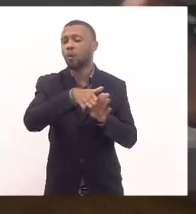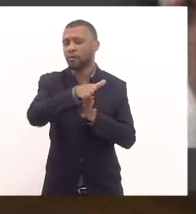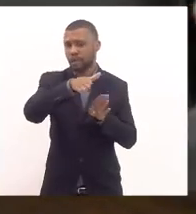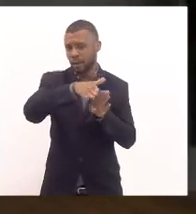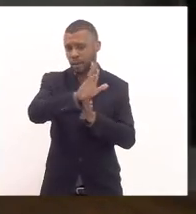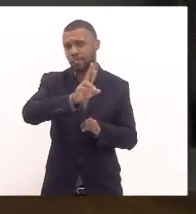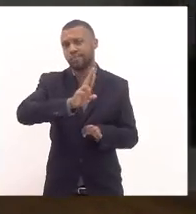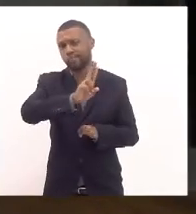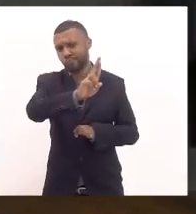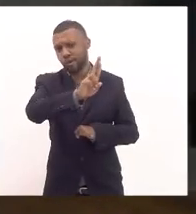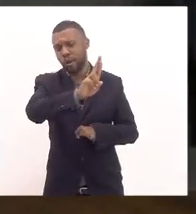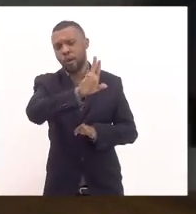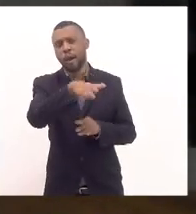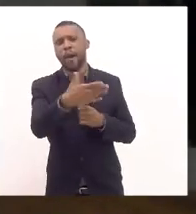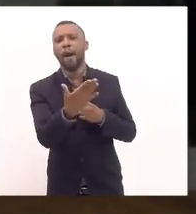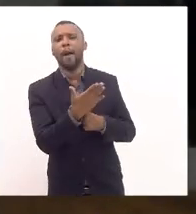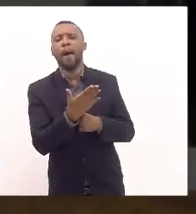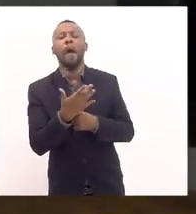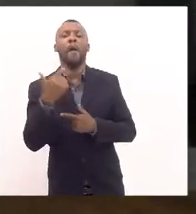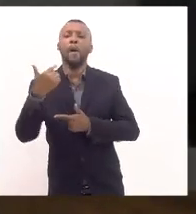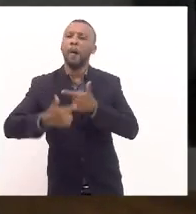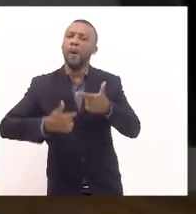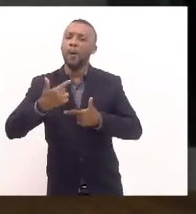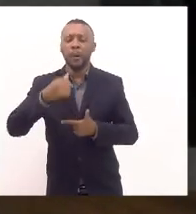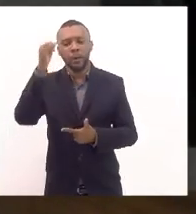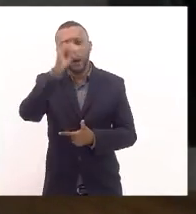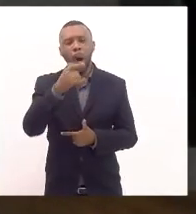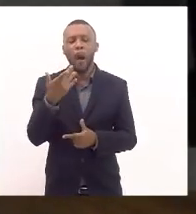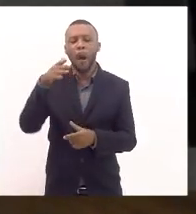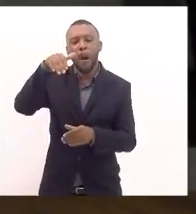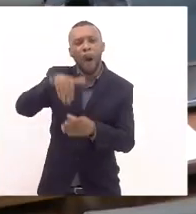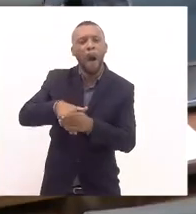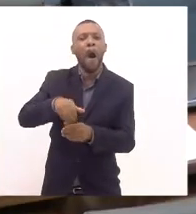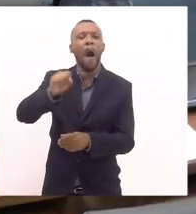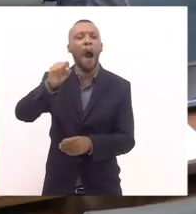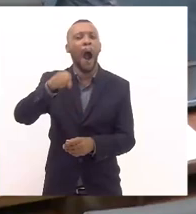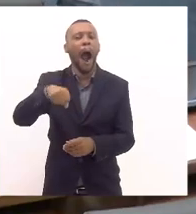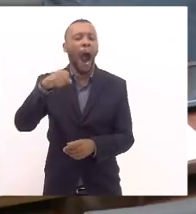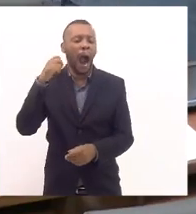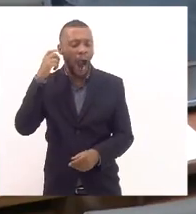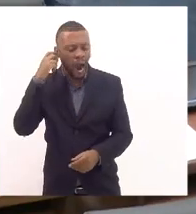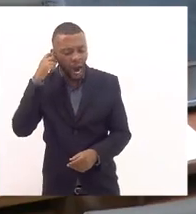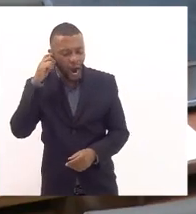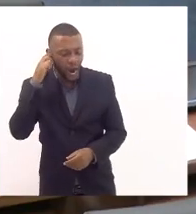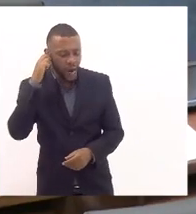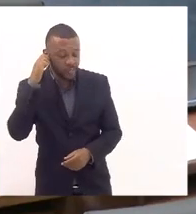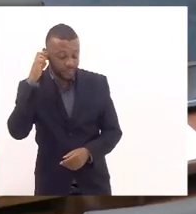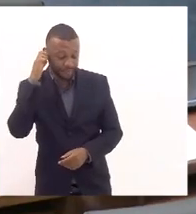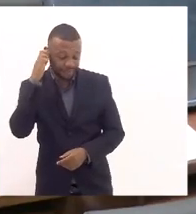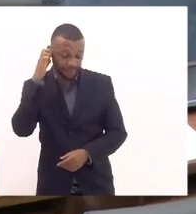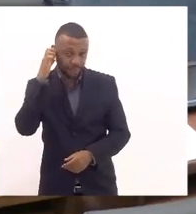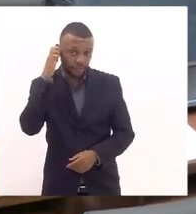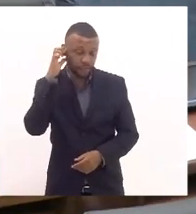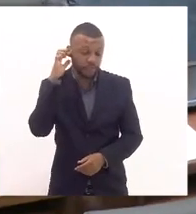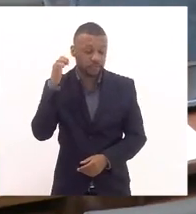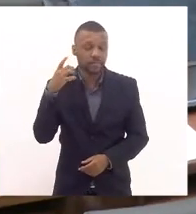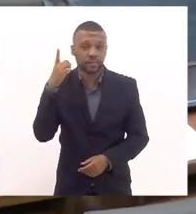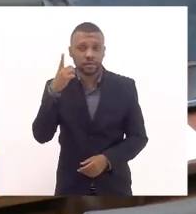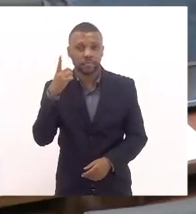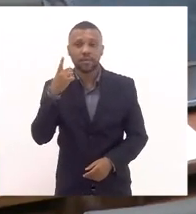nessa demanda que é antiga nesta casa meu voto é 5 Deputado Thiago Pampulha